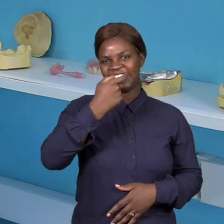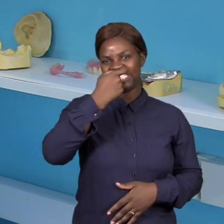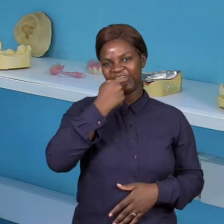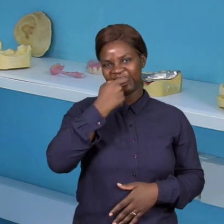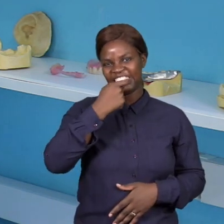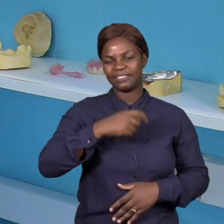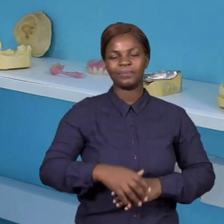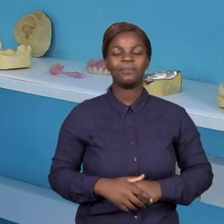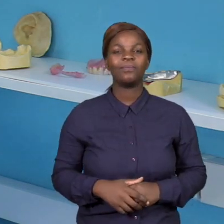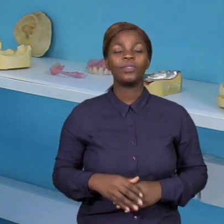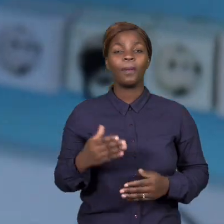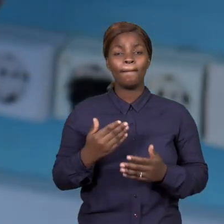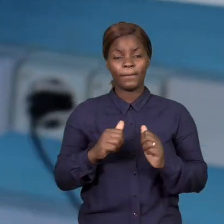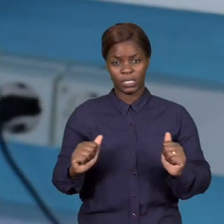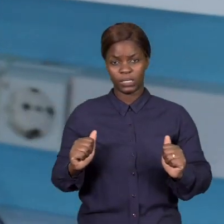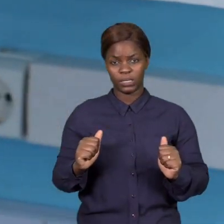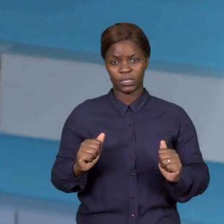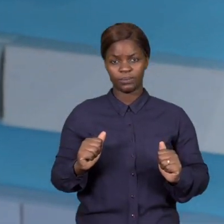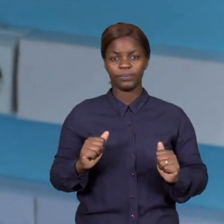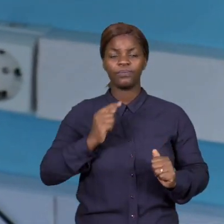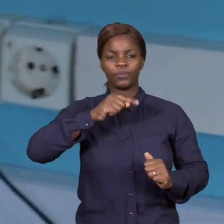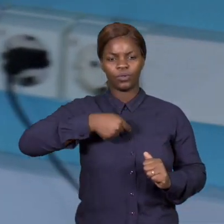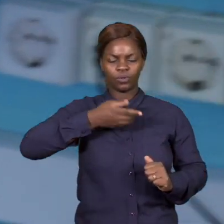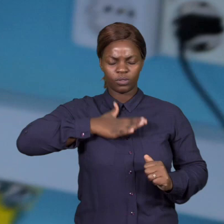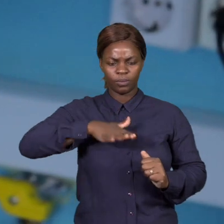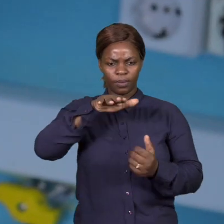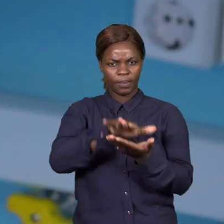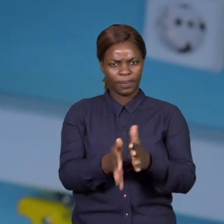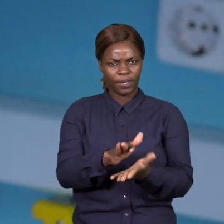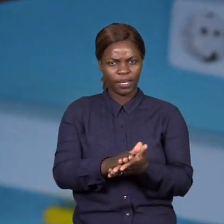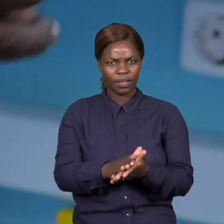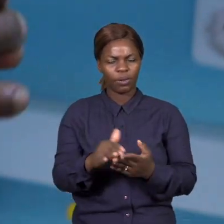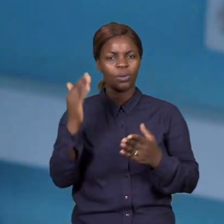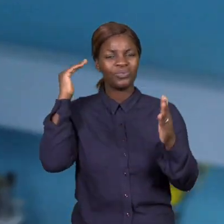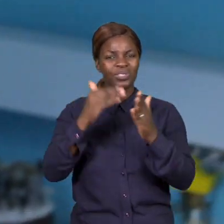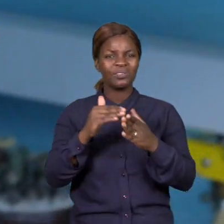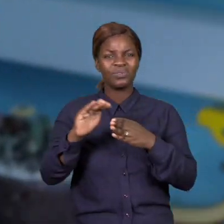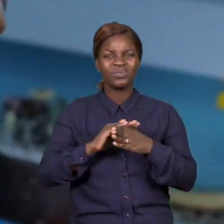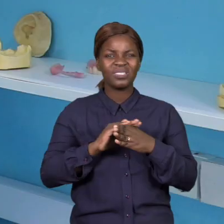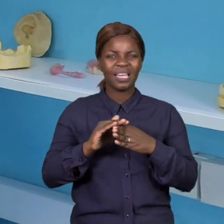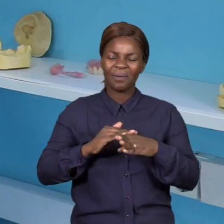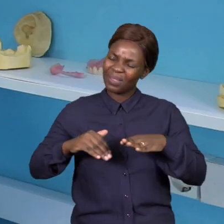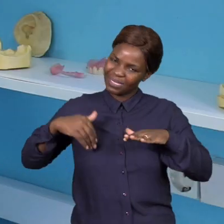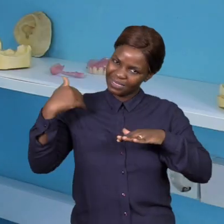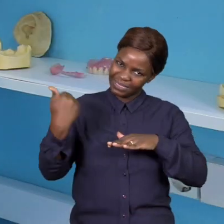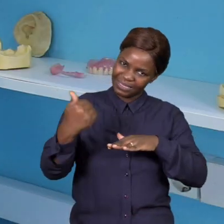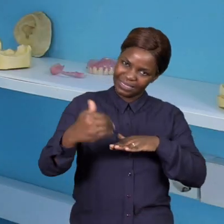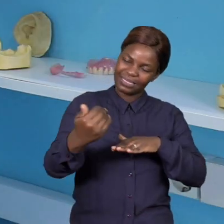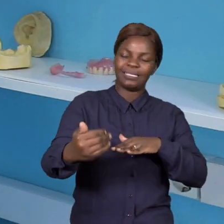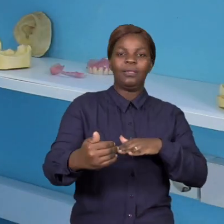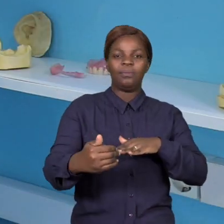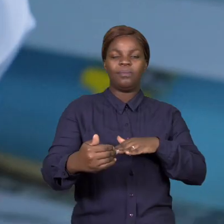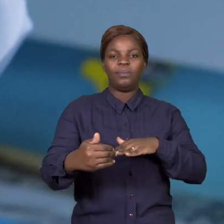digo uso definitivo, vamos nos transportar em esse tipo de placas, que são placas esqueléticas, né? Com a